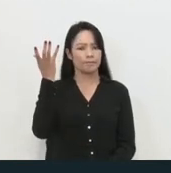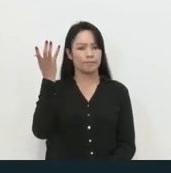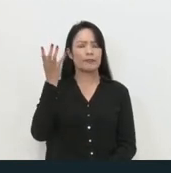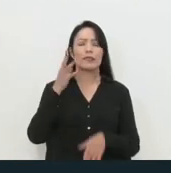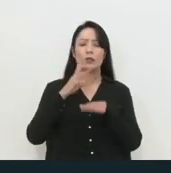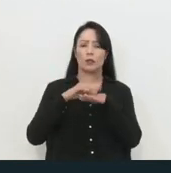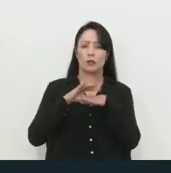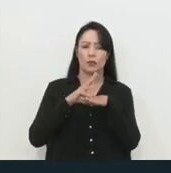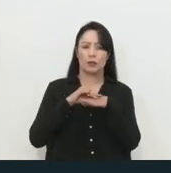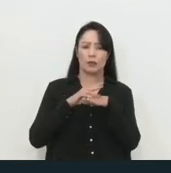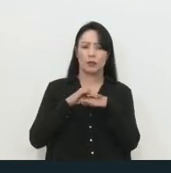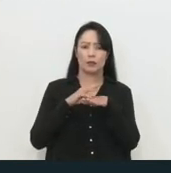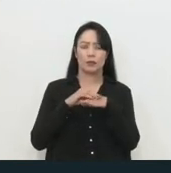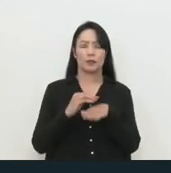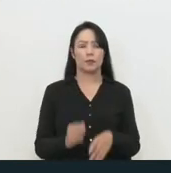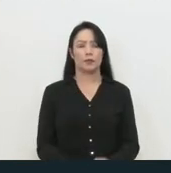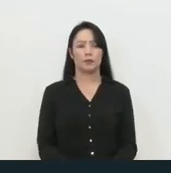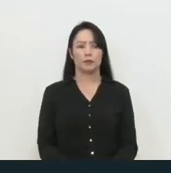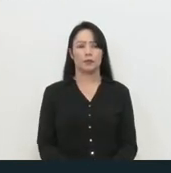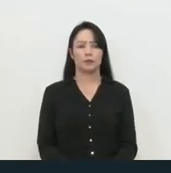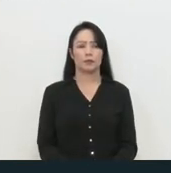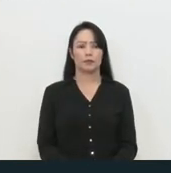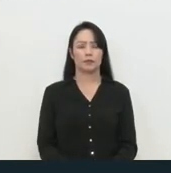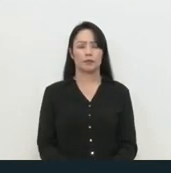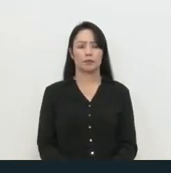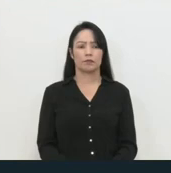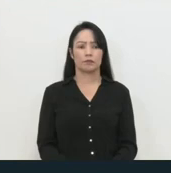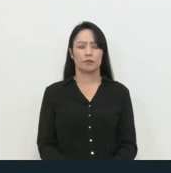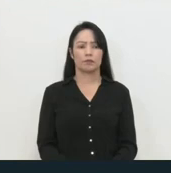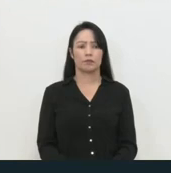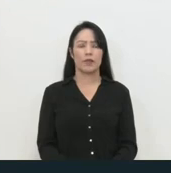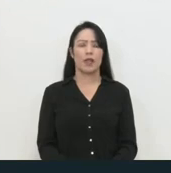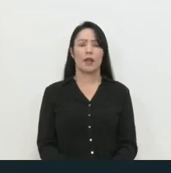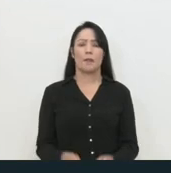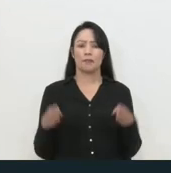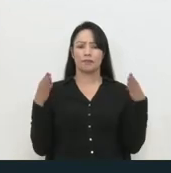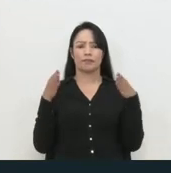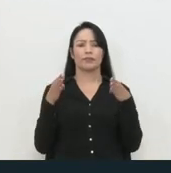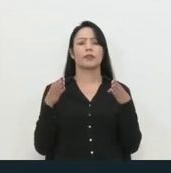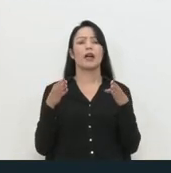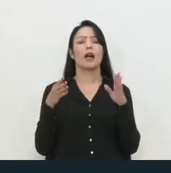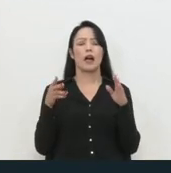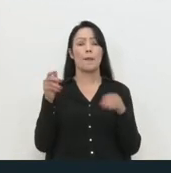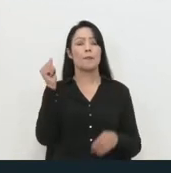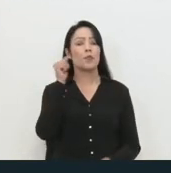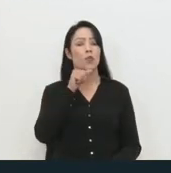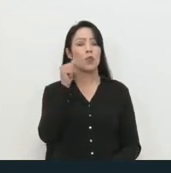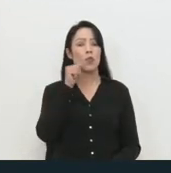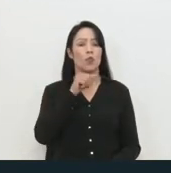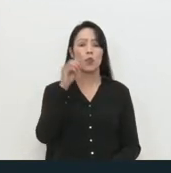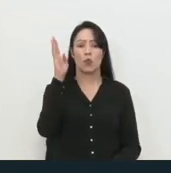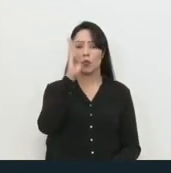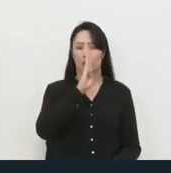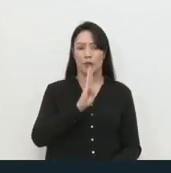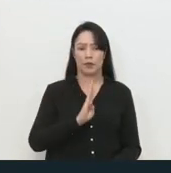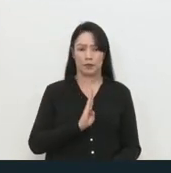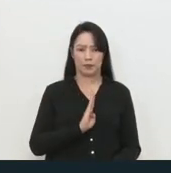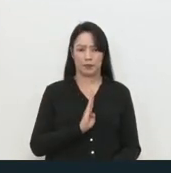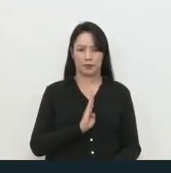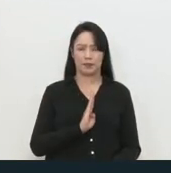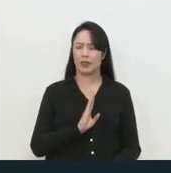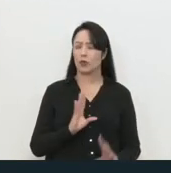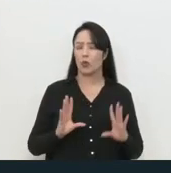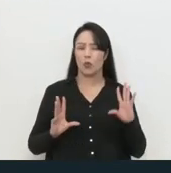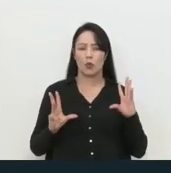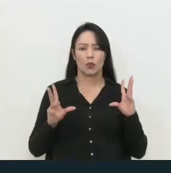doença diretamente as mulheres brasileiras todas as mulheres no